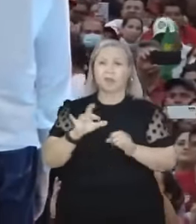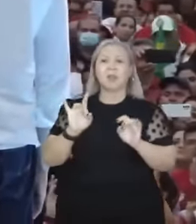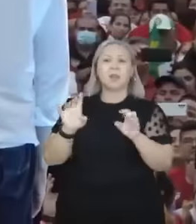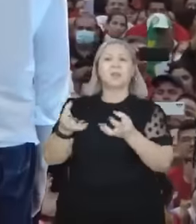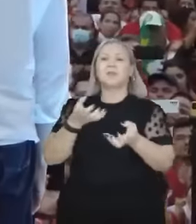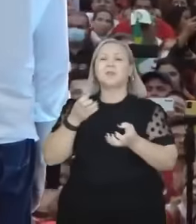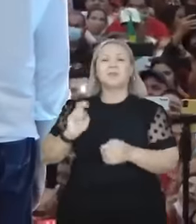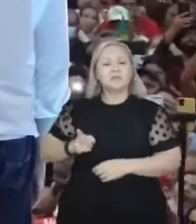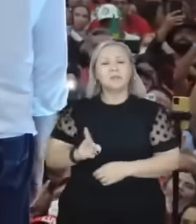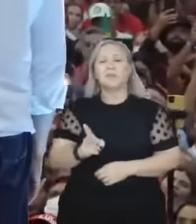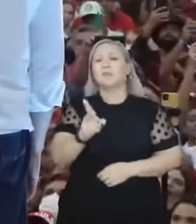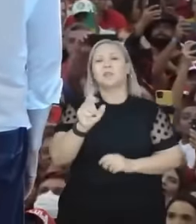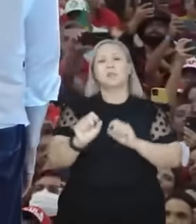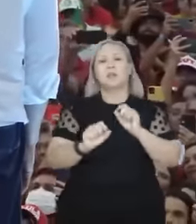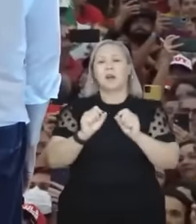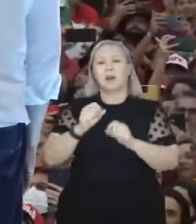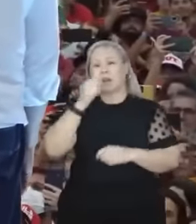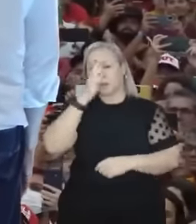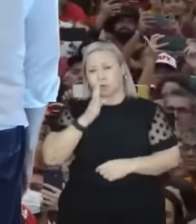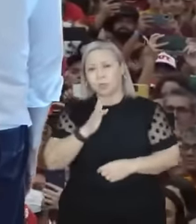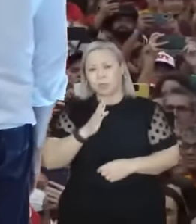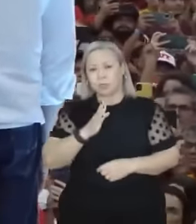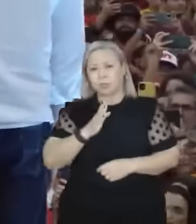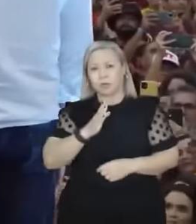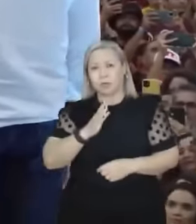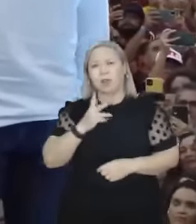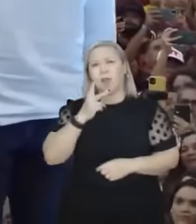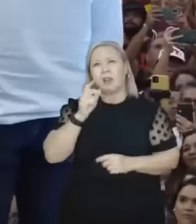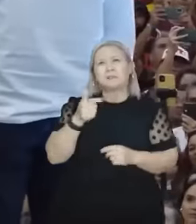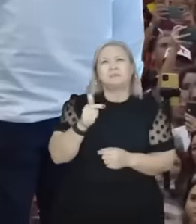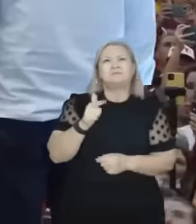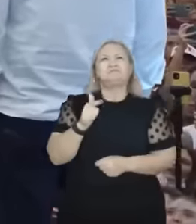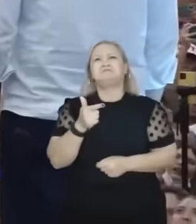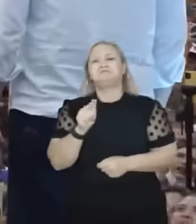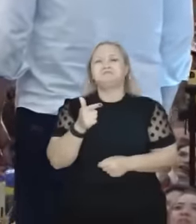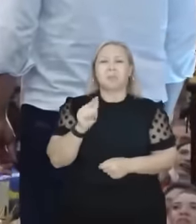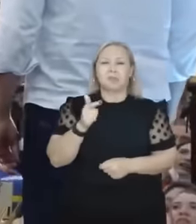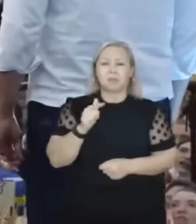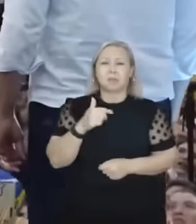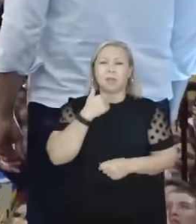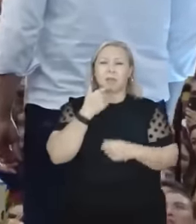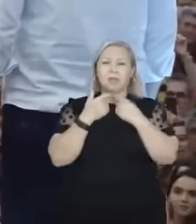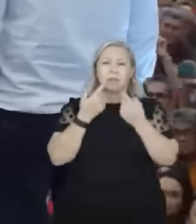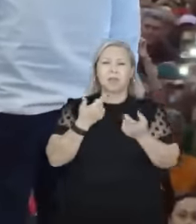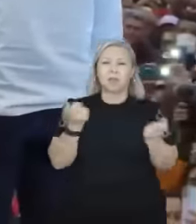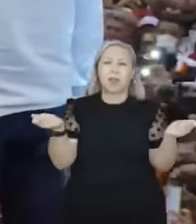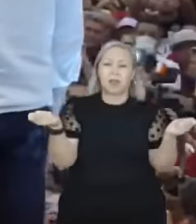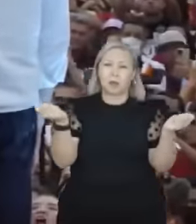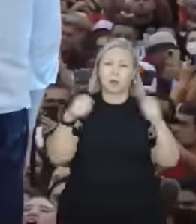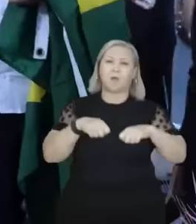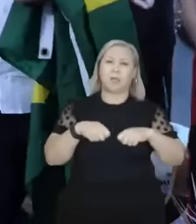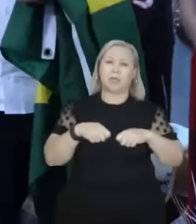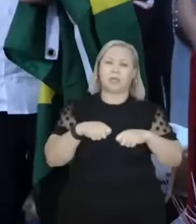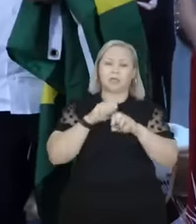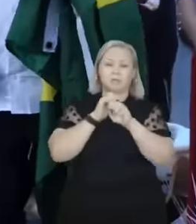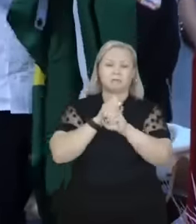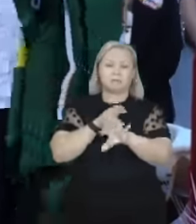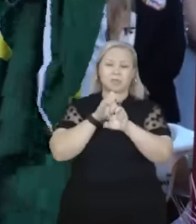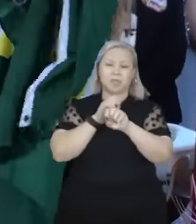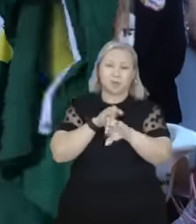Brasil, acho que não tem ninguém com a competência educadora que tem a companheira